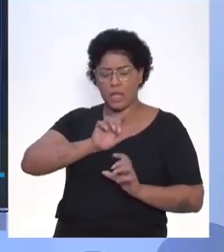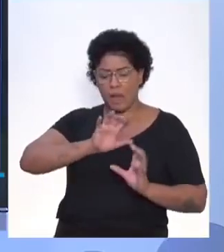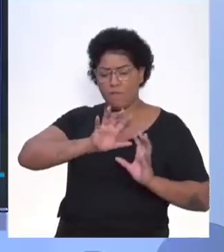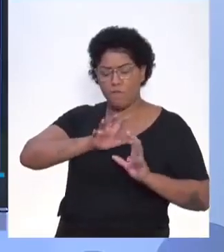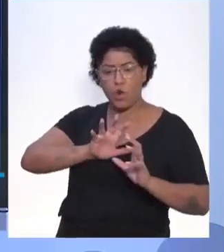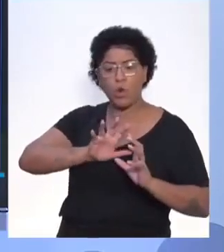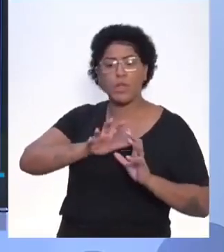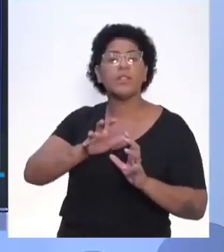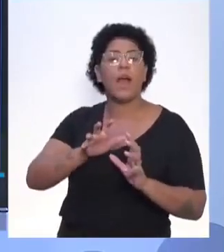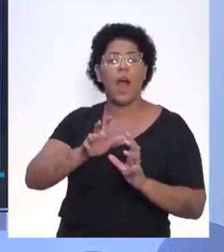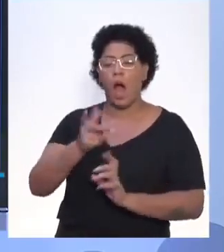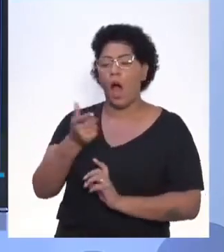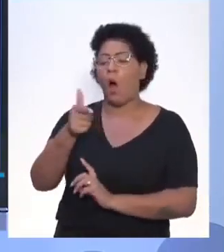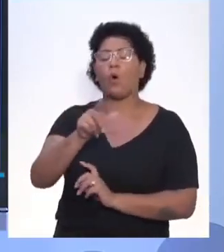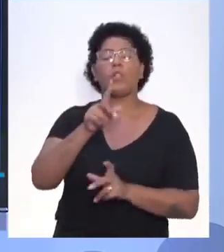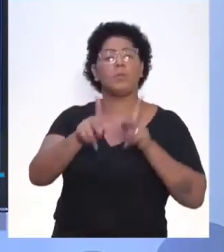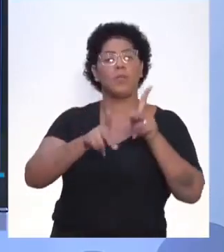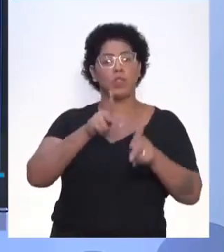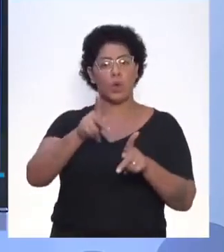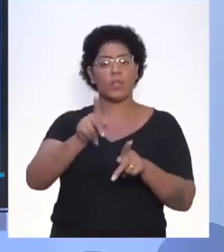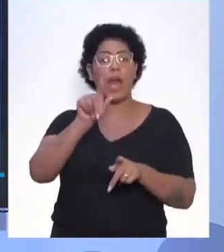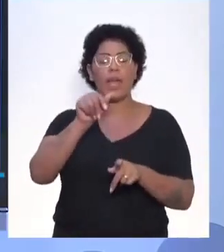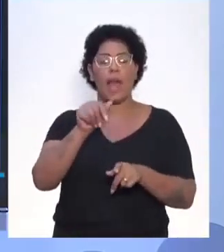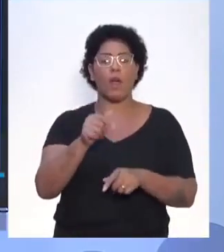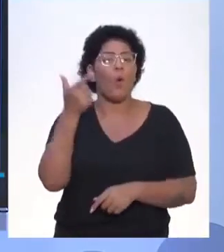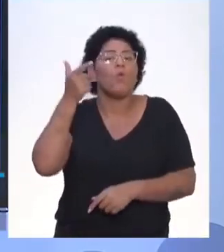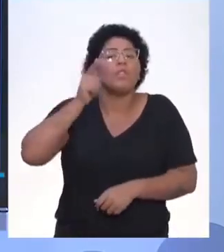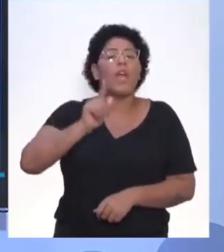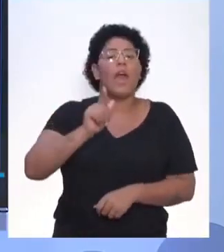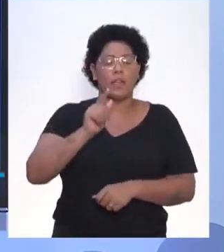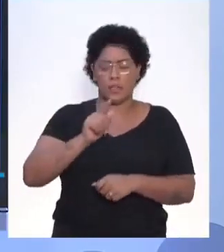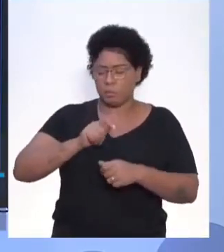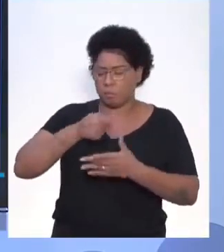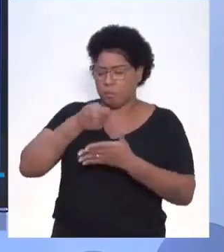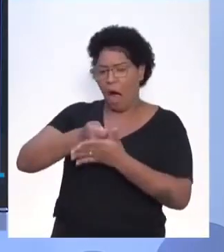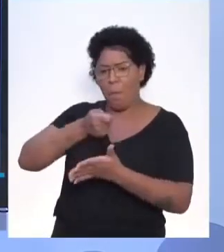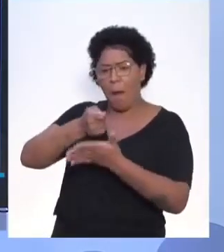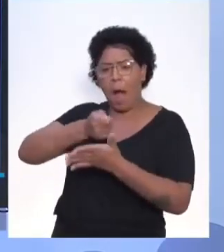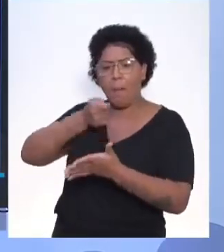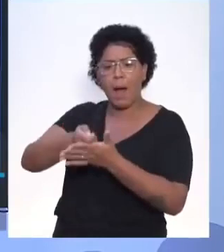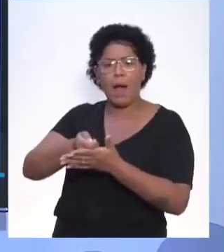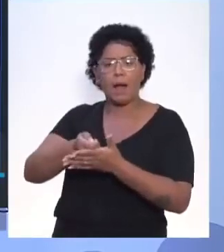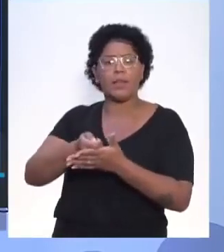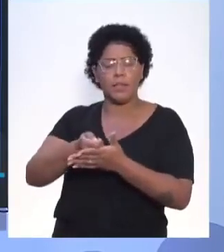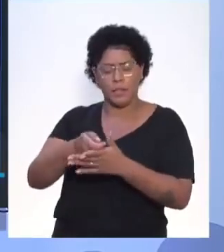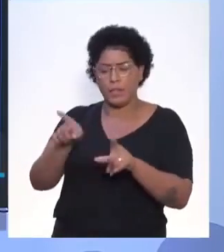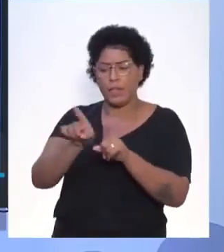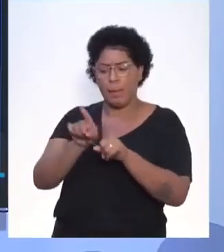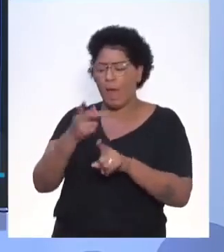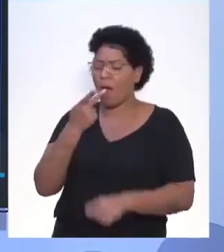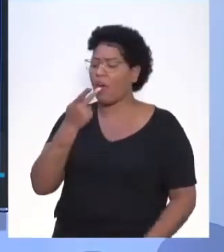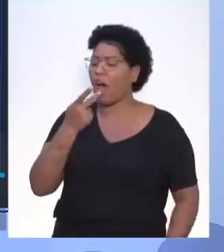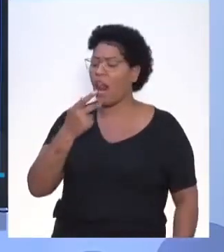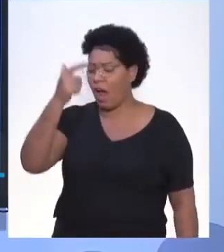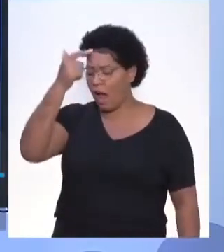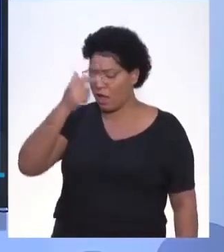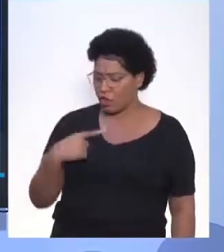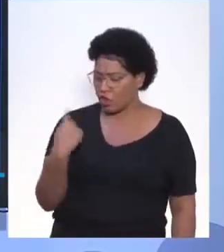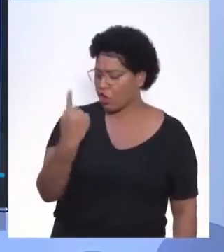as mulheres se levantam com a bandeira do seu país e afirma que vão à luta proteger seu